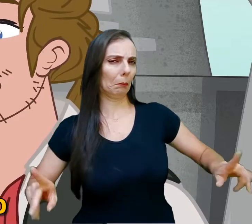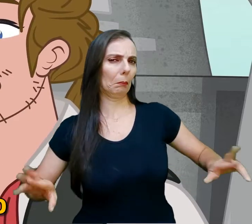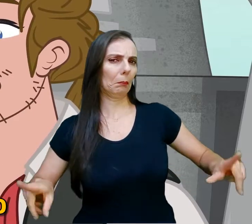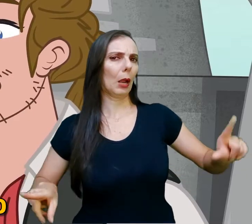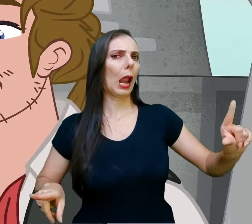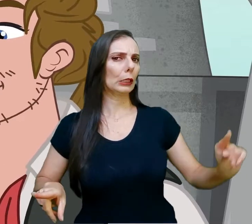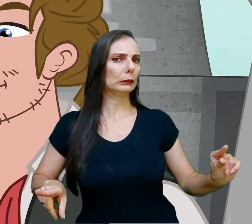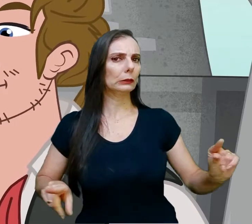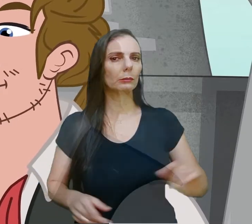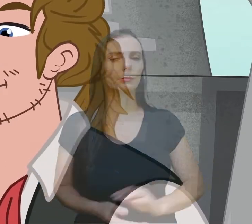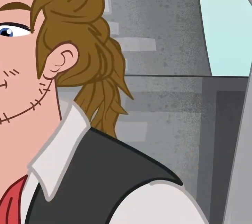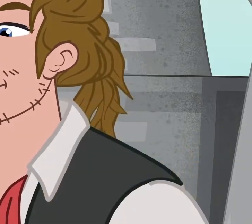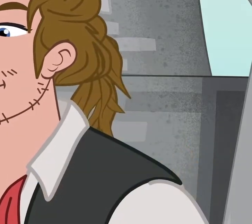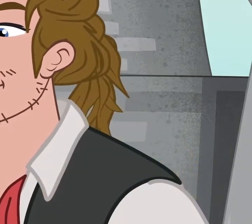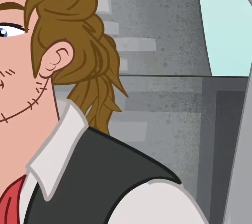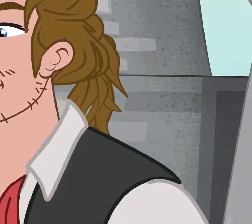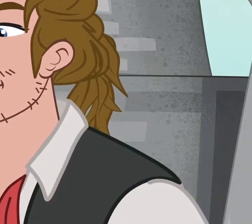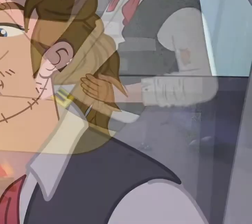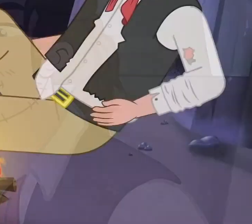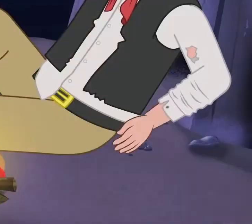de comportamento em Lilliput.